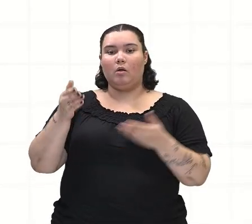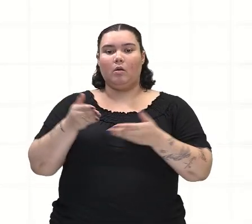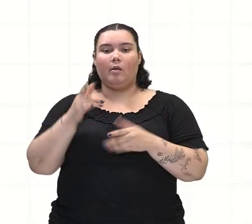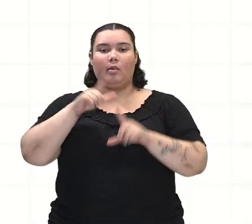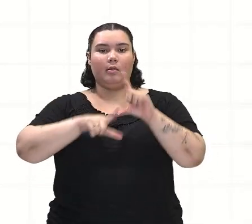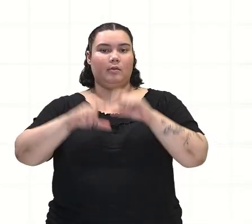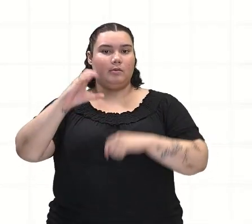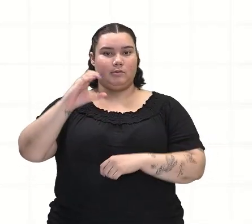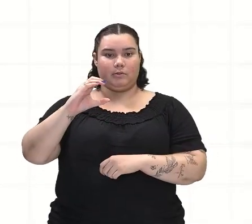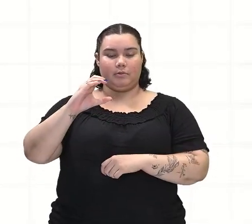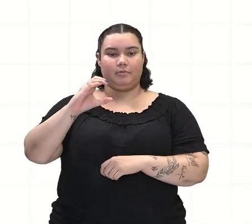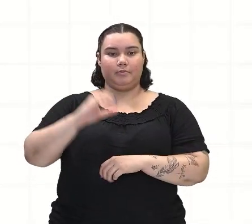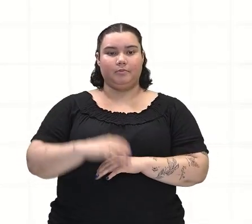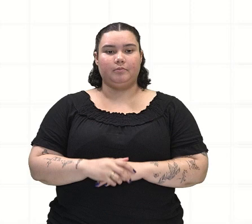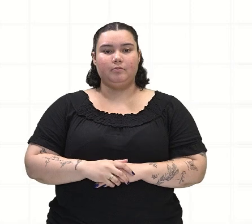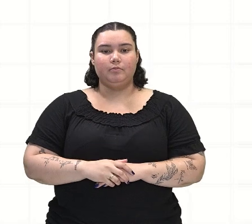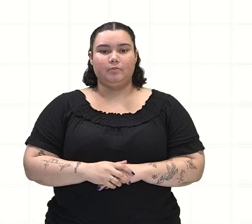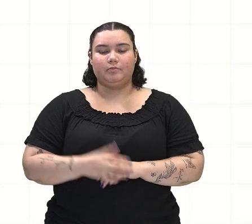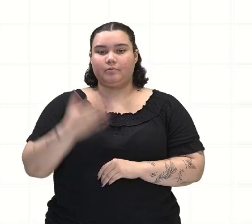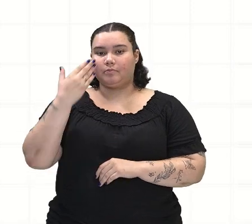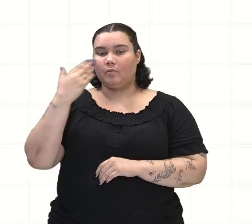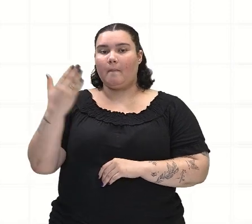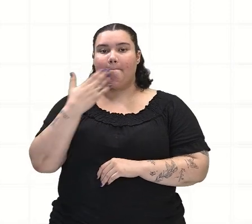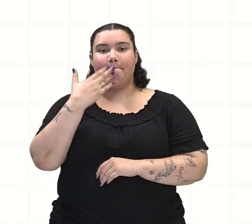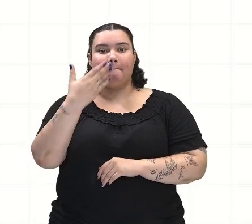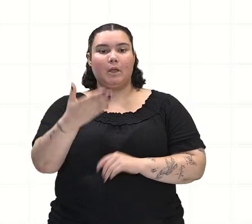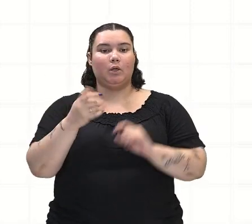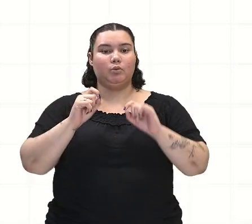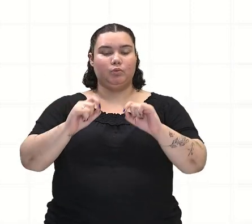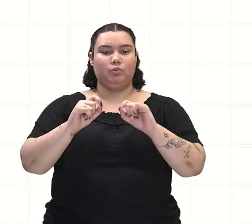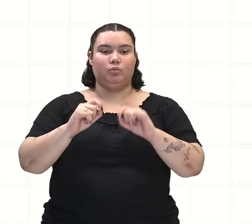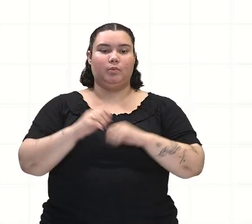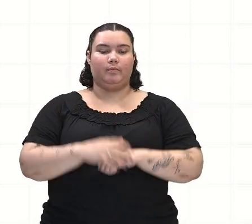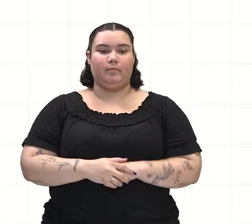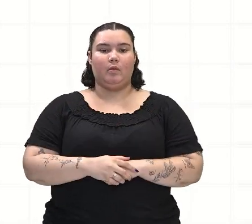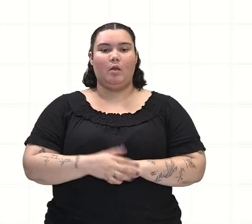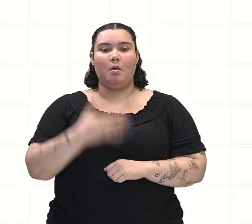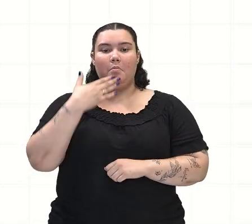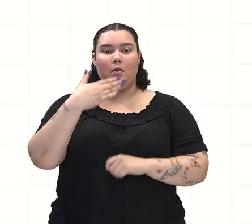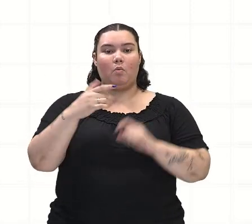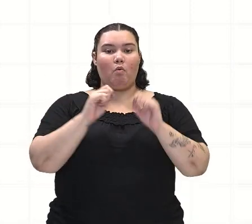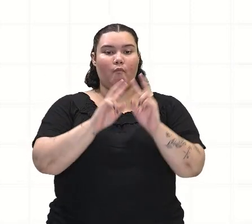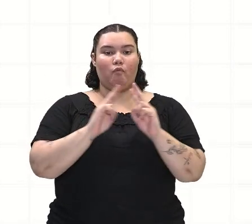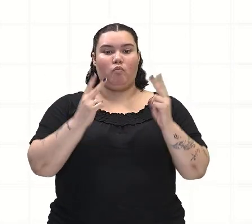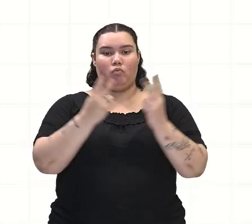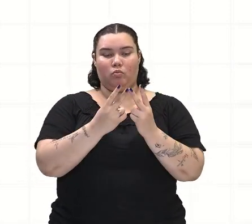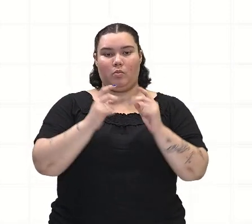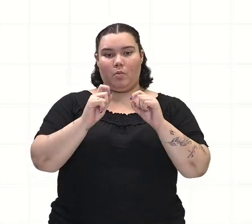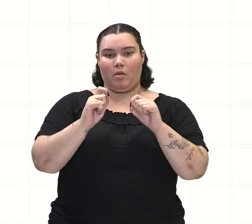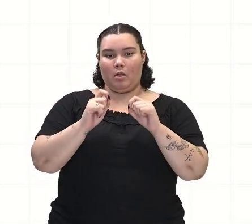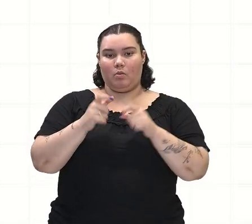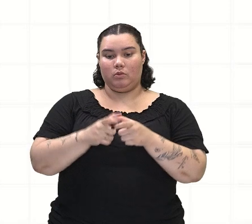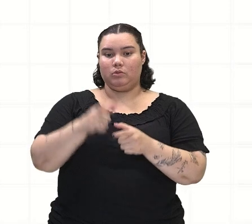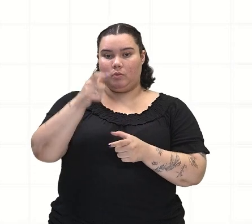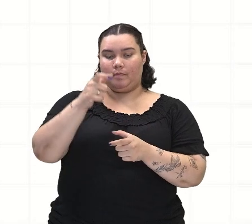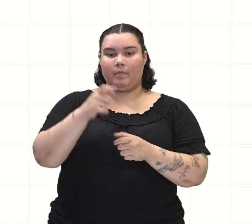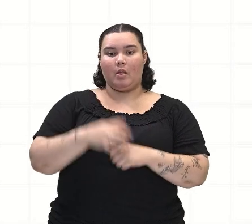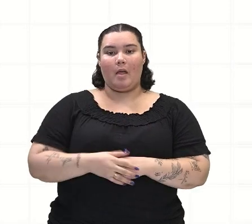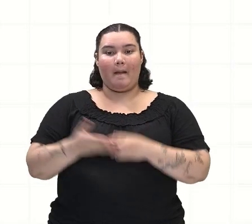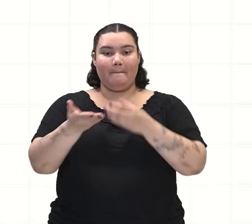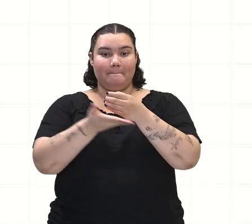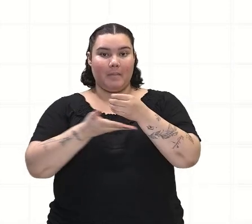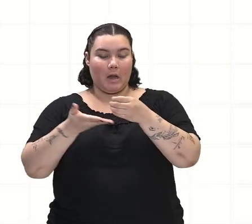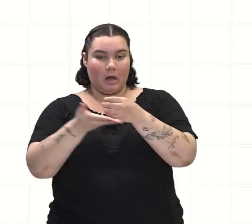letra C. Na letra C, ele pede o volume de um cilindro circular reto, sendo a base, né, que